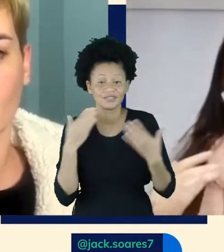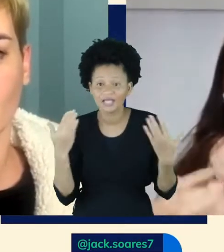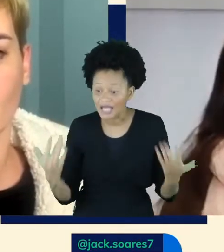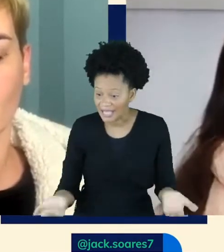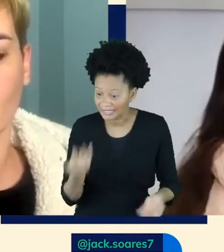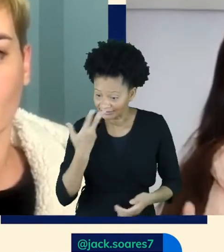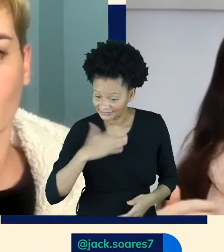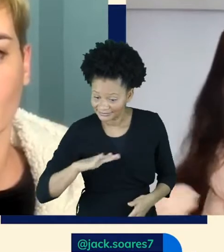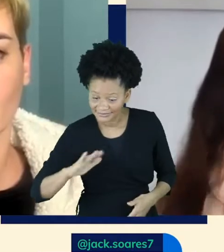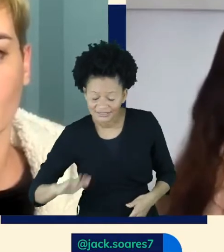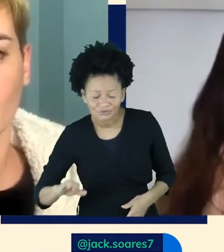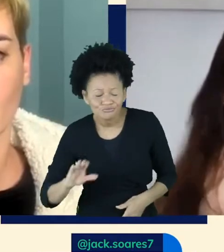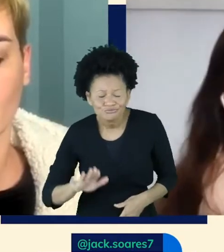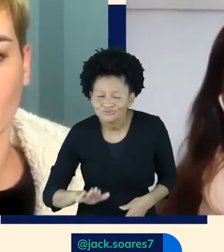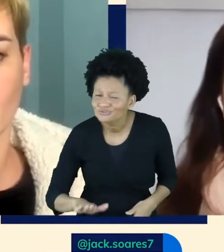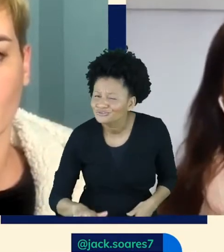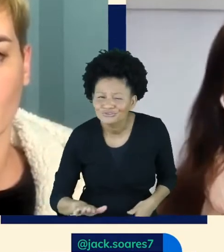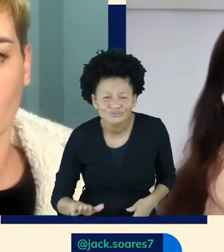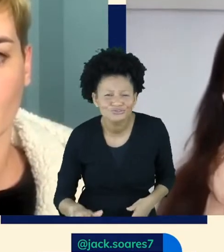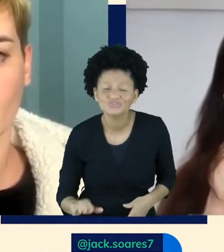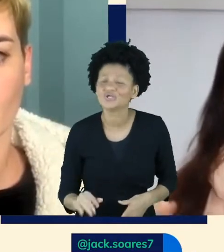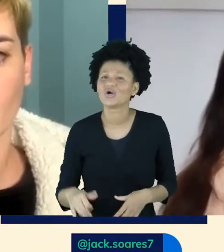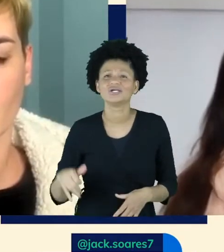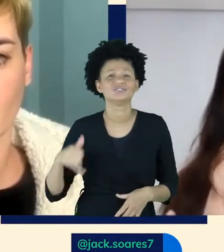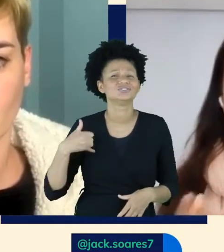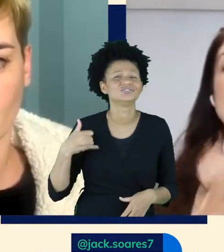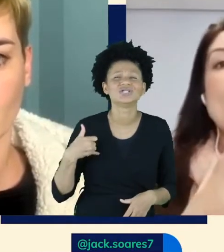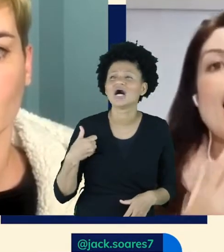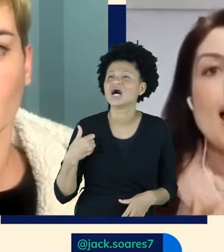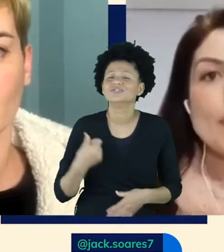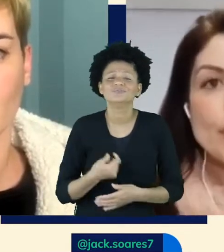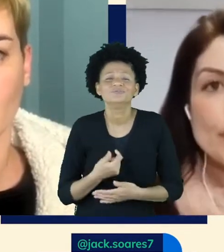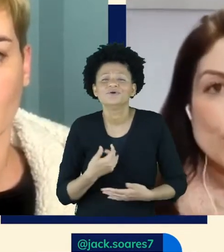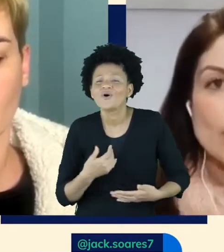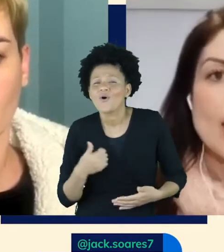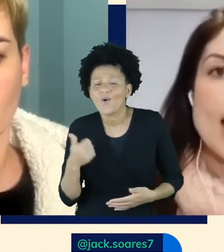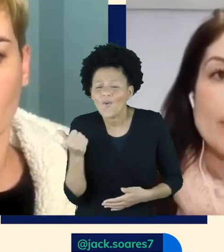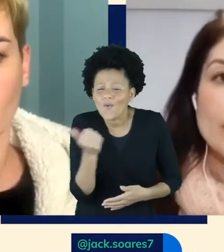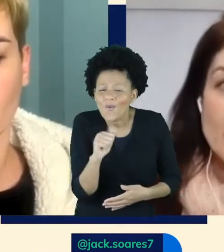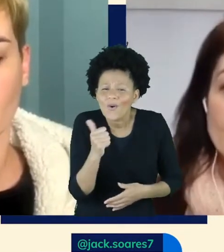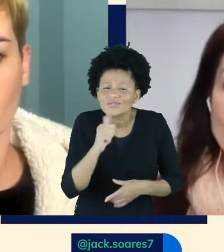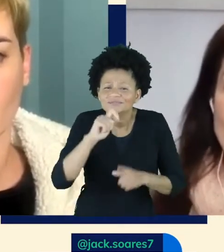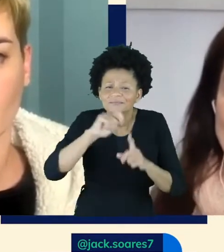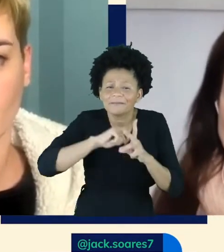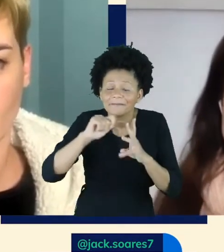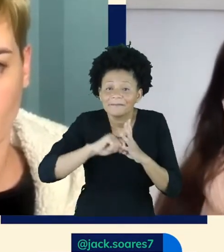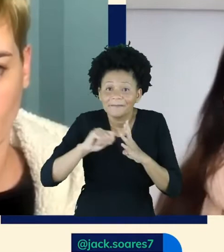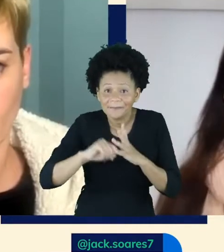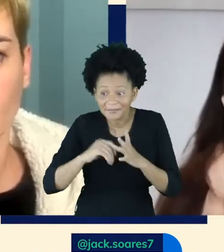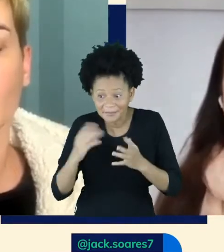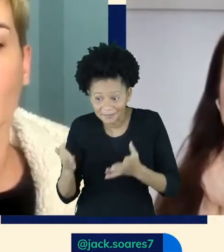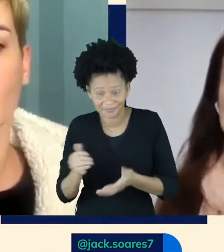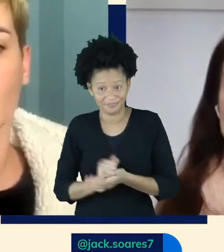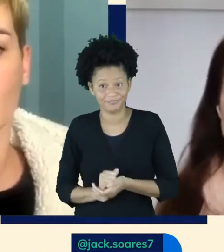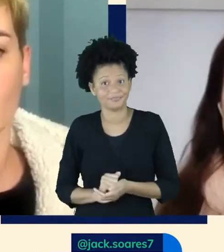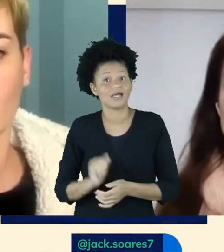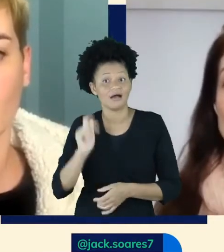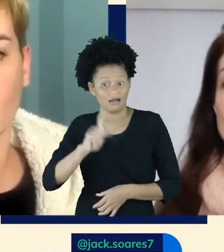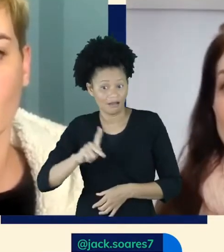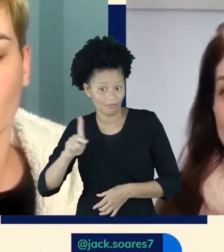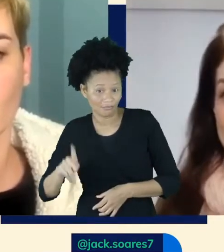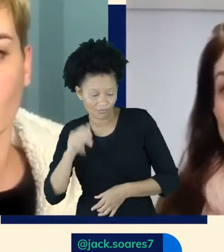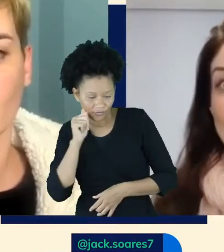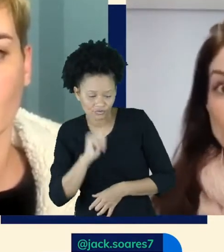pequenininha, a partir ali de 11 meses, 1 ano, a professora dava banho na criança e aí no final